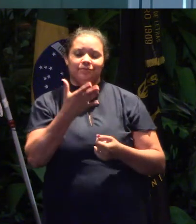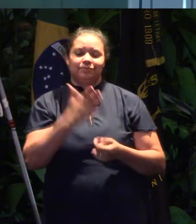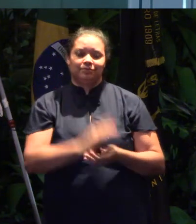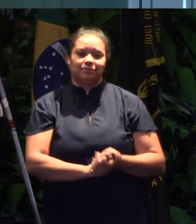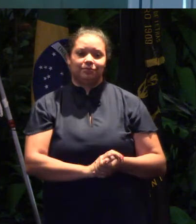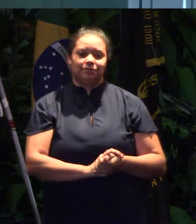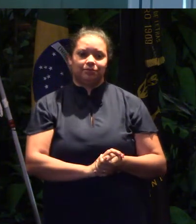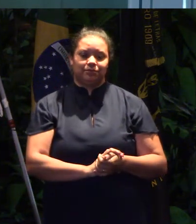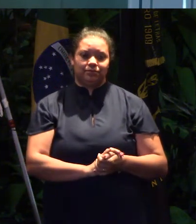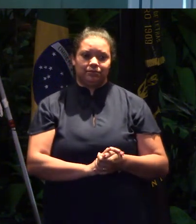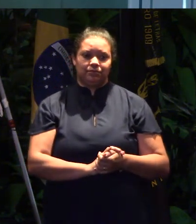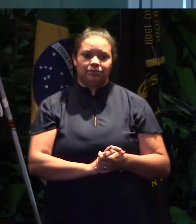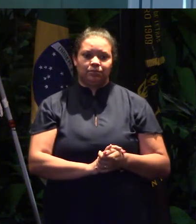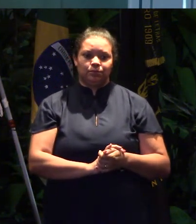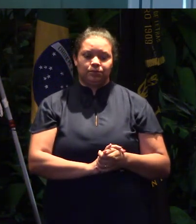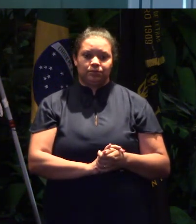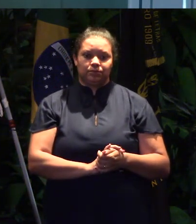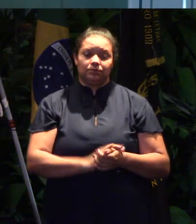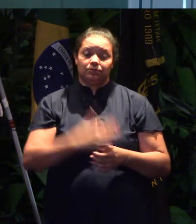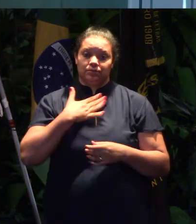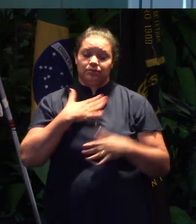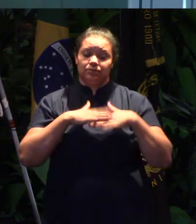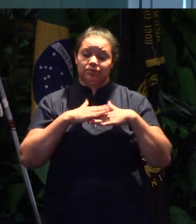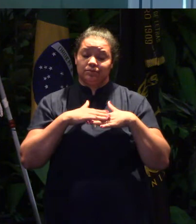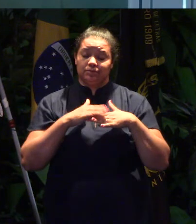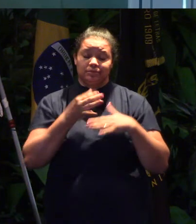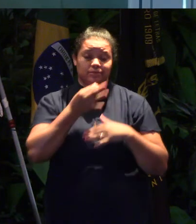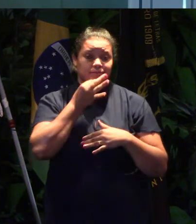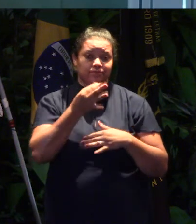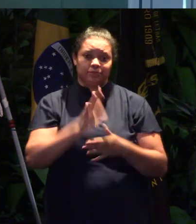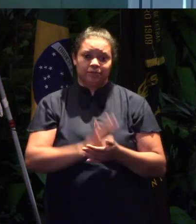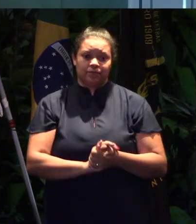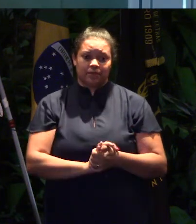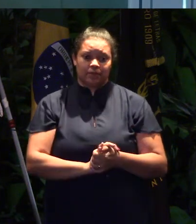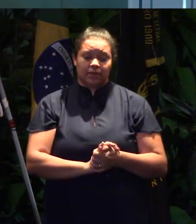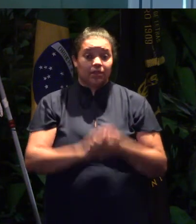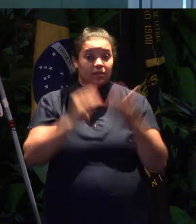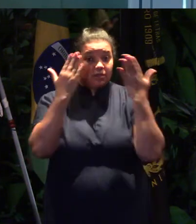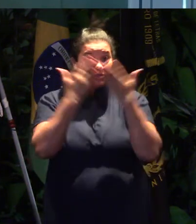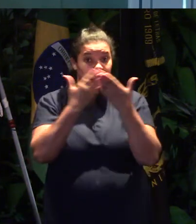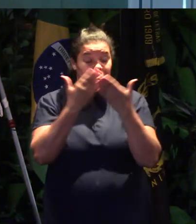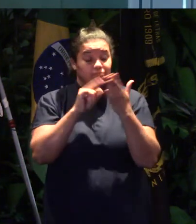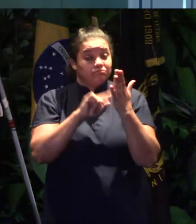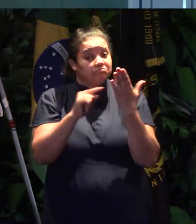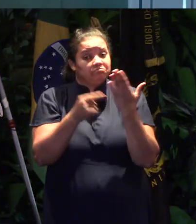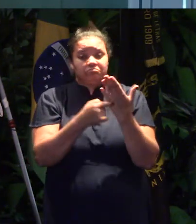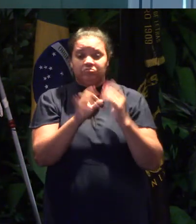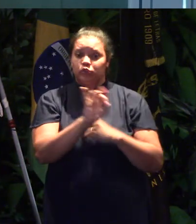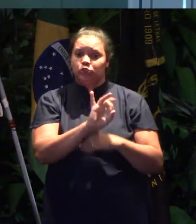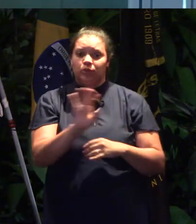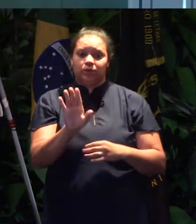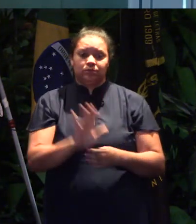é uma boa questão, sim. E o que eu acho é isso, assim, que ali não, a cegueira é uma coisa simbólica, né? Então, exatamente,